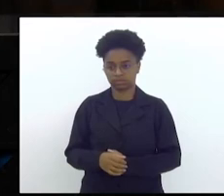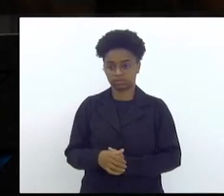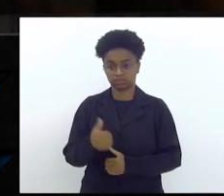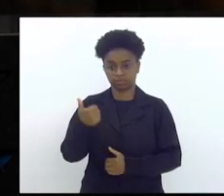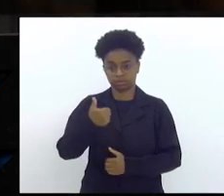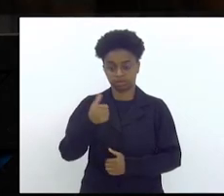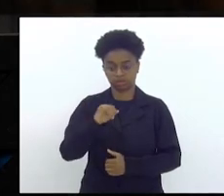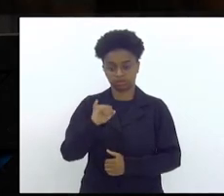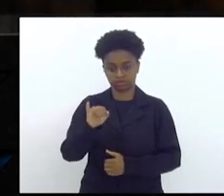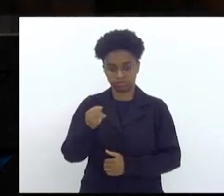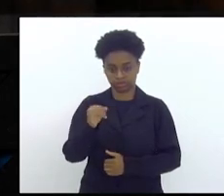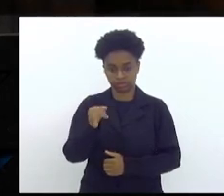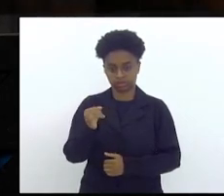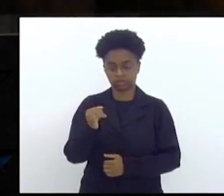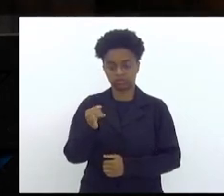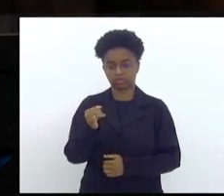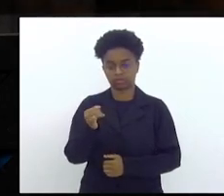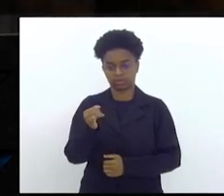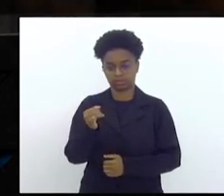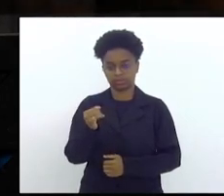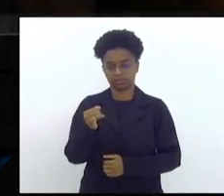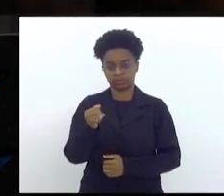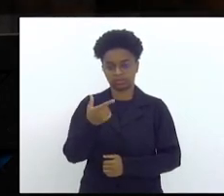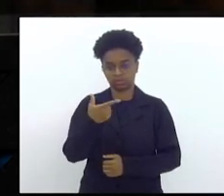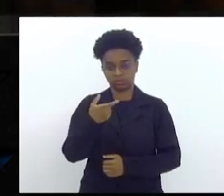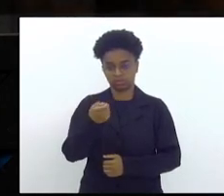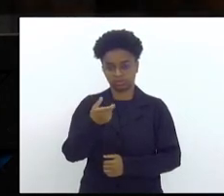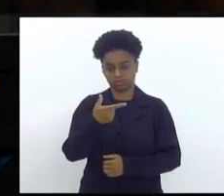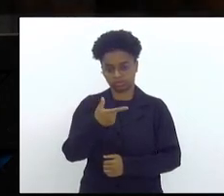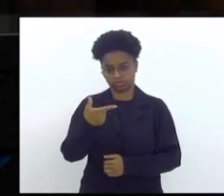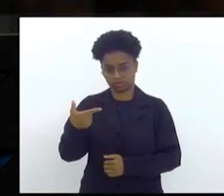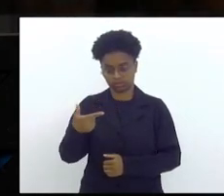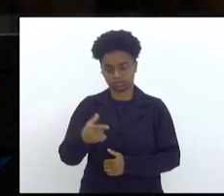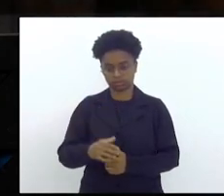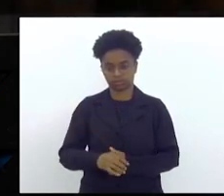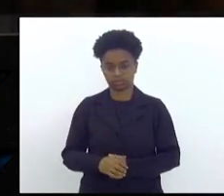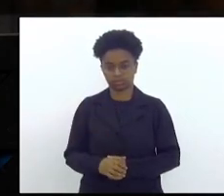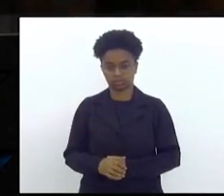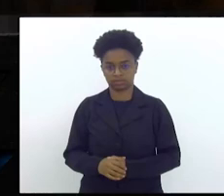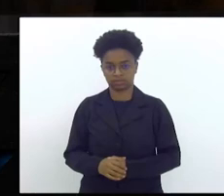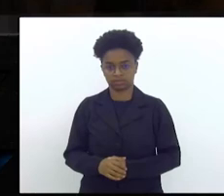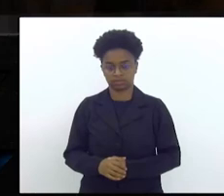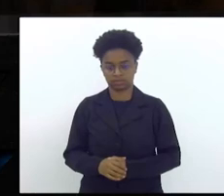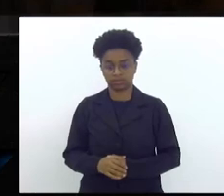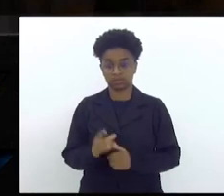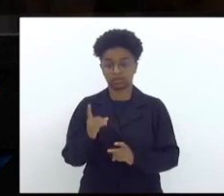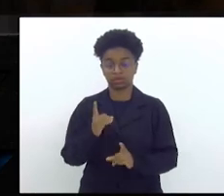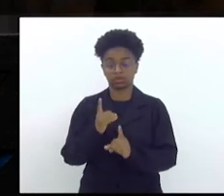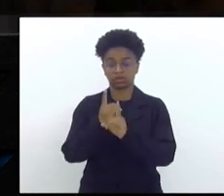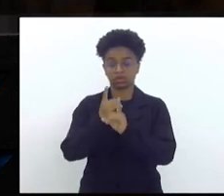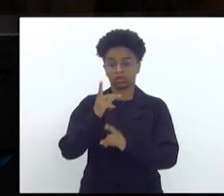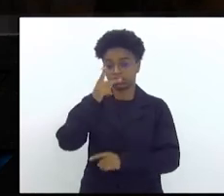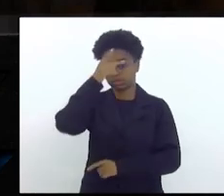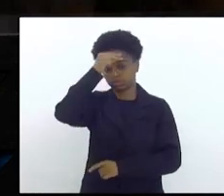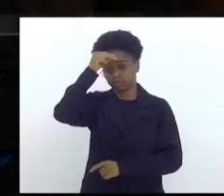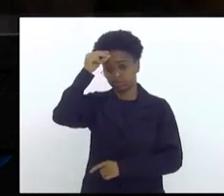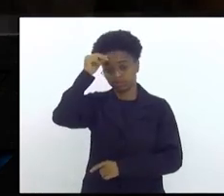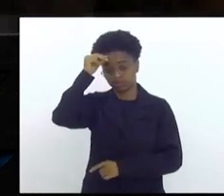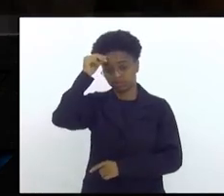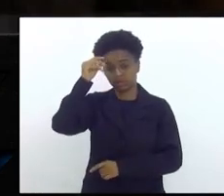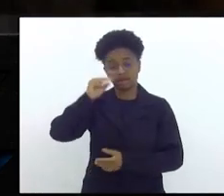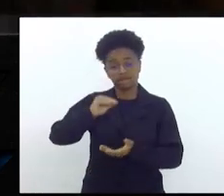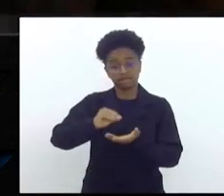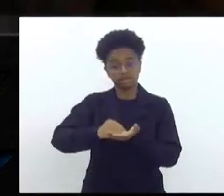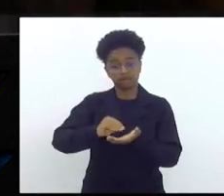de Janeiro de 2022 encontrou a prefeitura com um roubo de